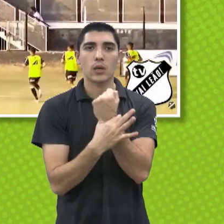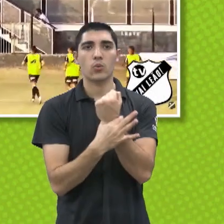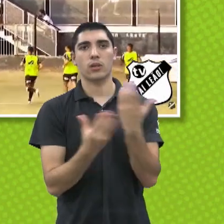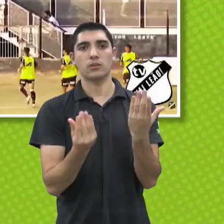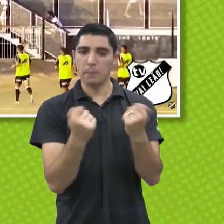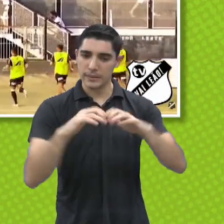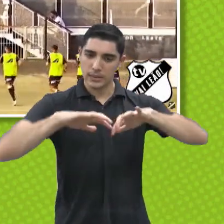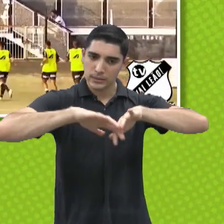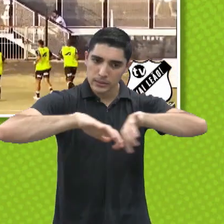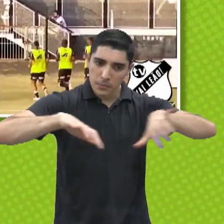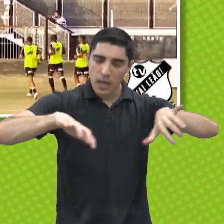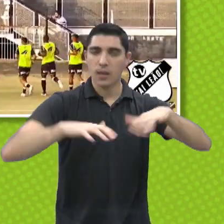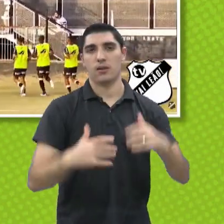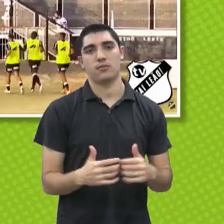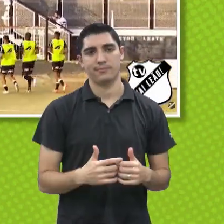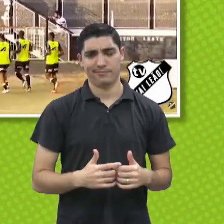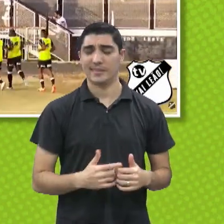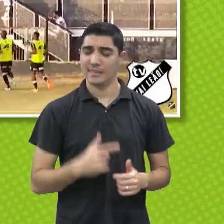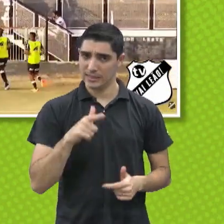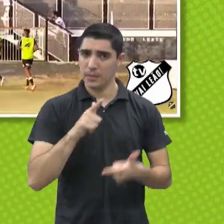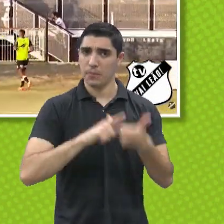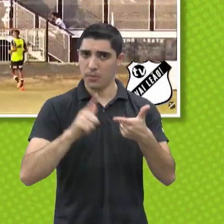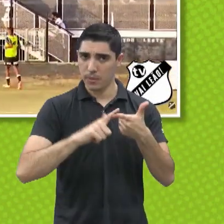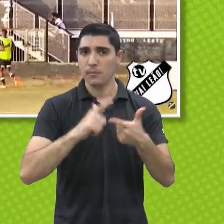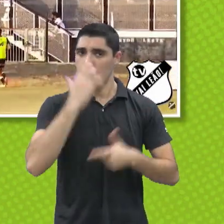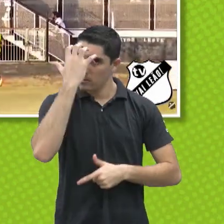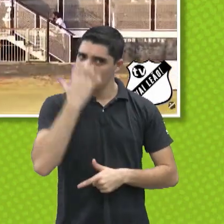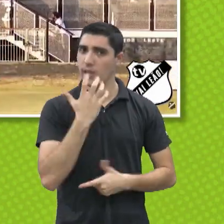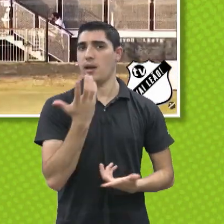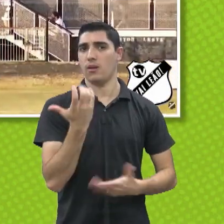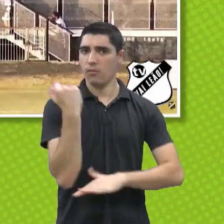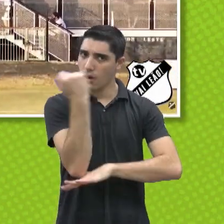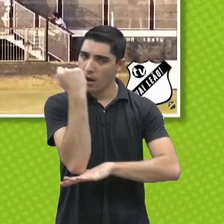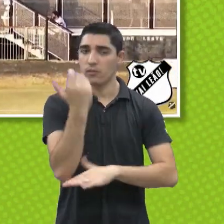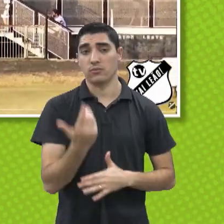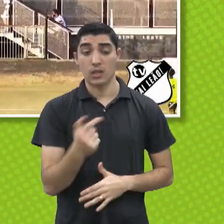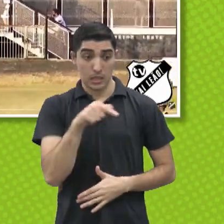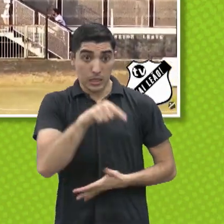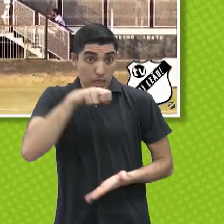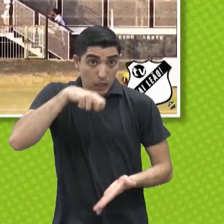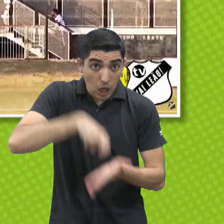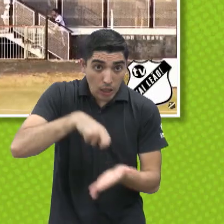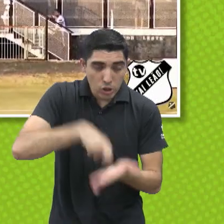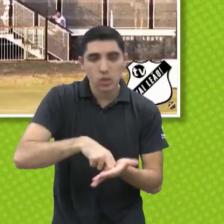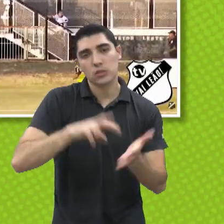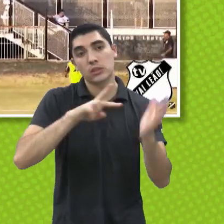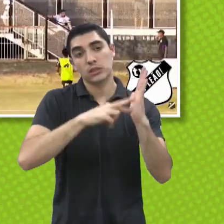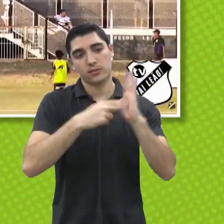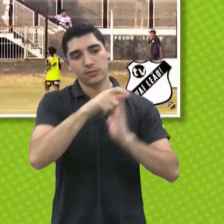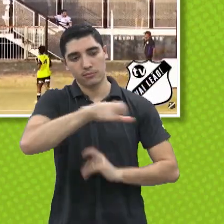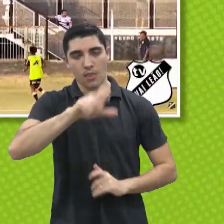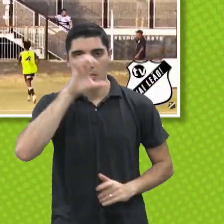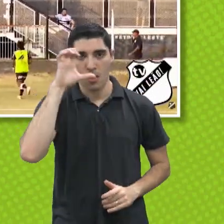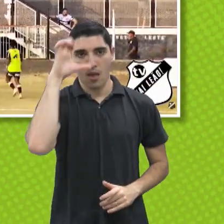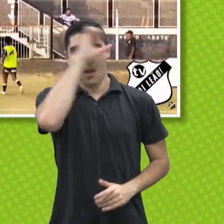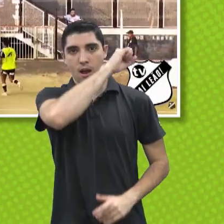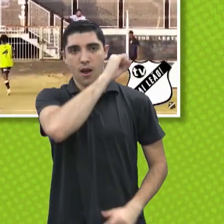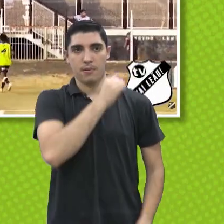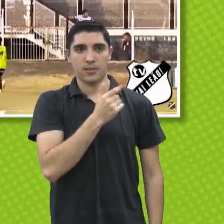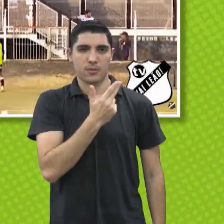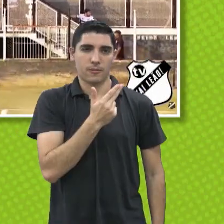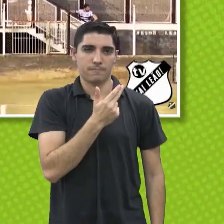Então, é problemático isso, e a punição é mais para repreender mesmo, mais para, né, reforçar. É